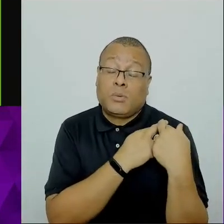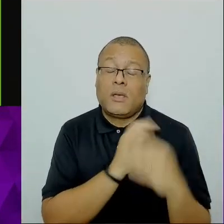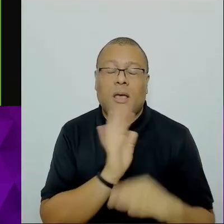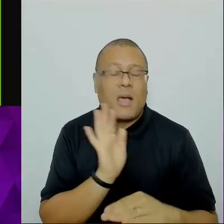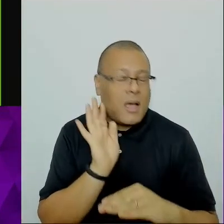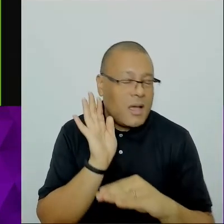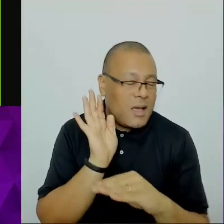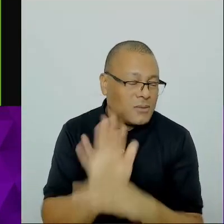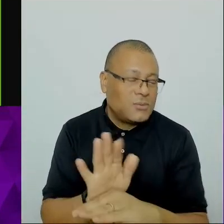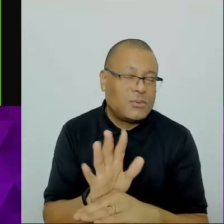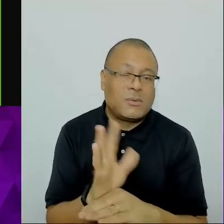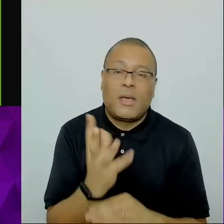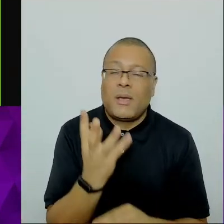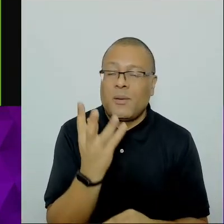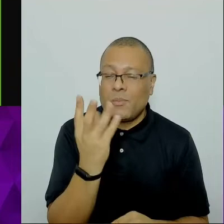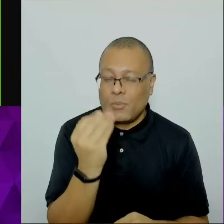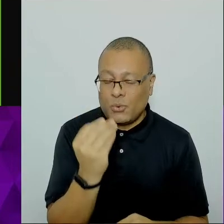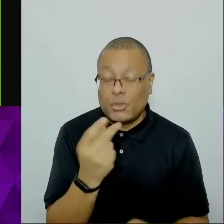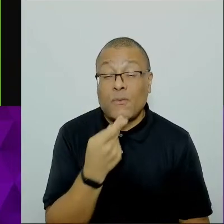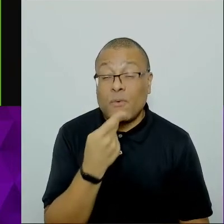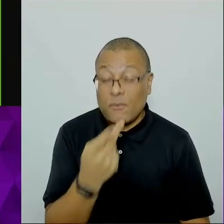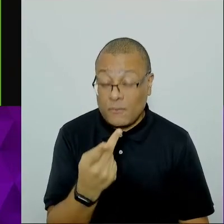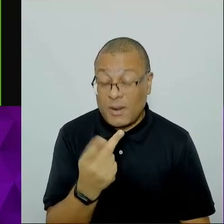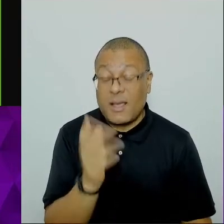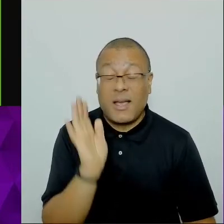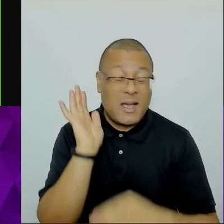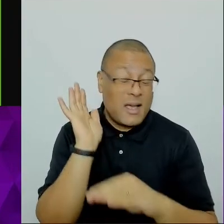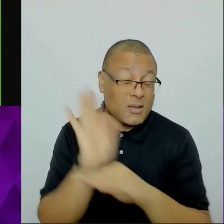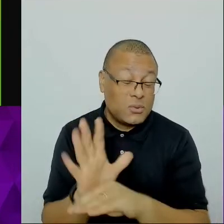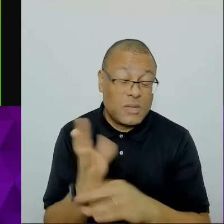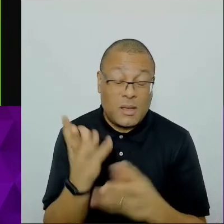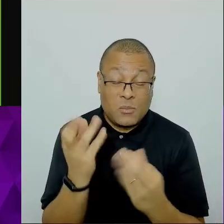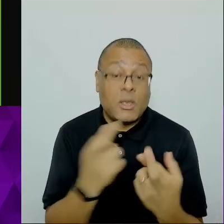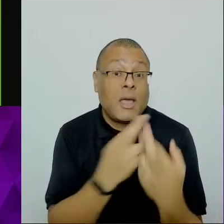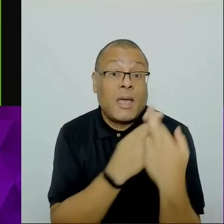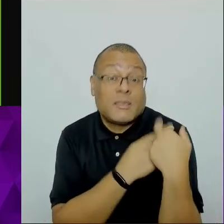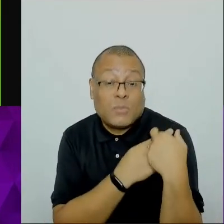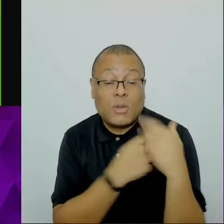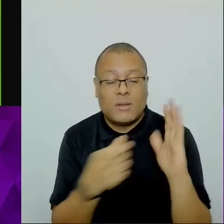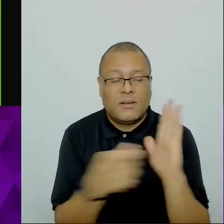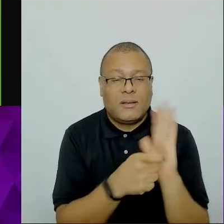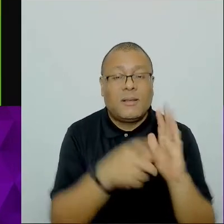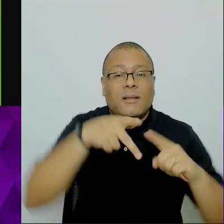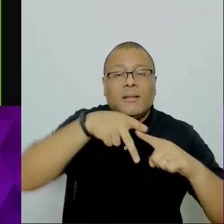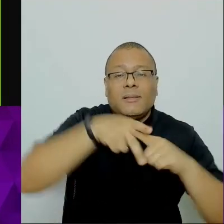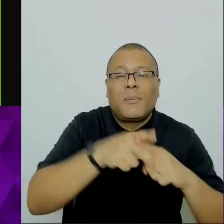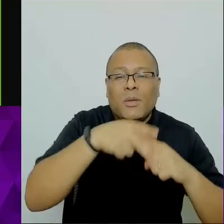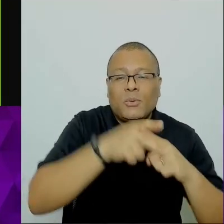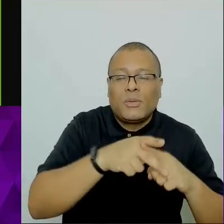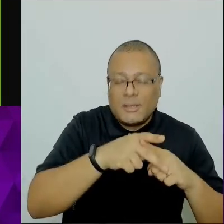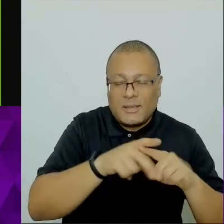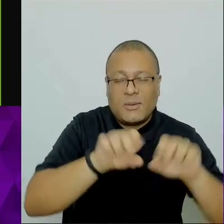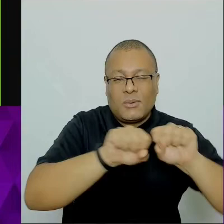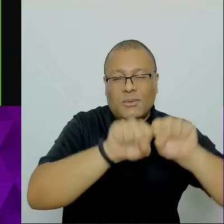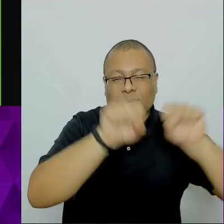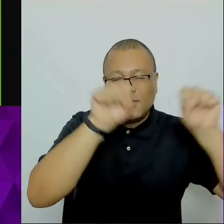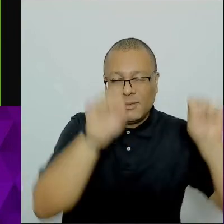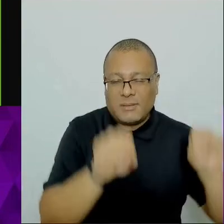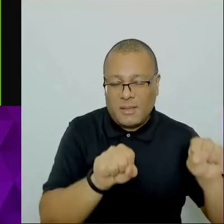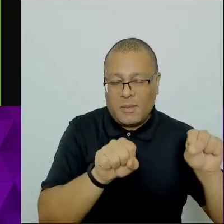muito, gente. Vou ter que frisar isso. Ajuda demais na manutenção dos nossos sistemas.